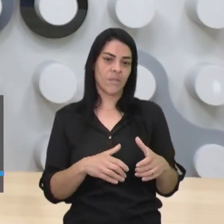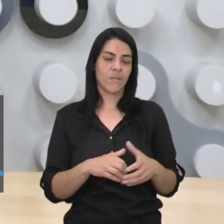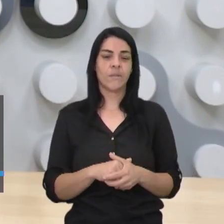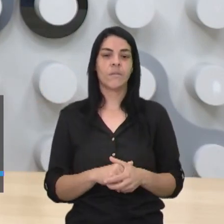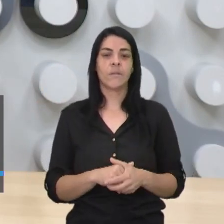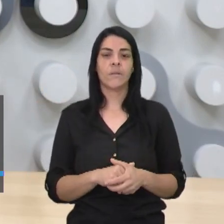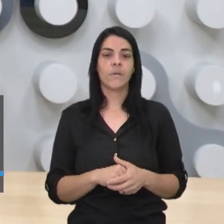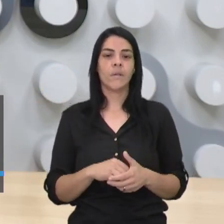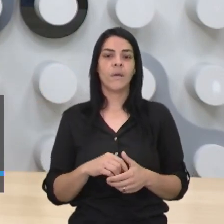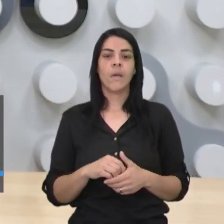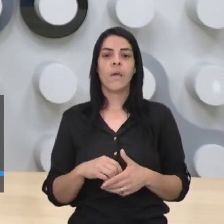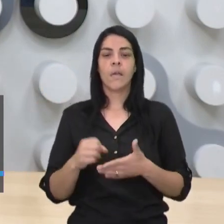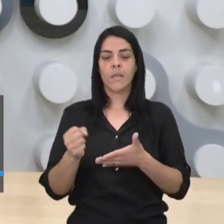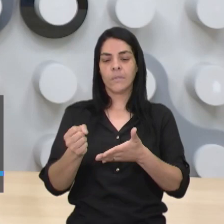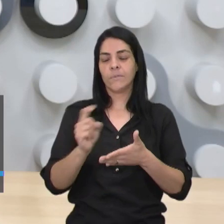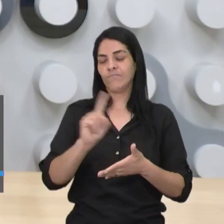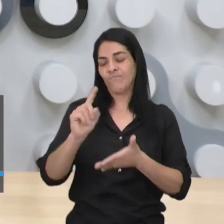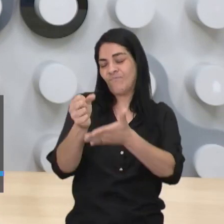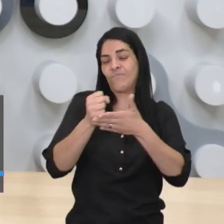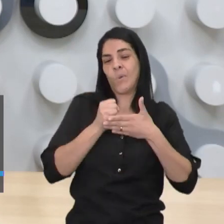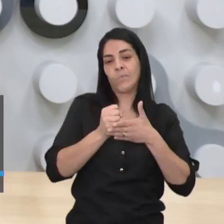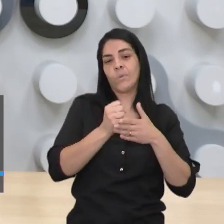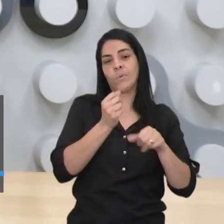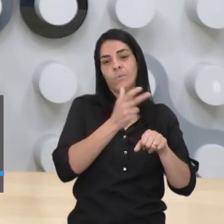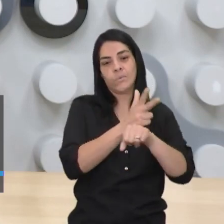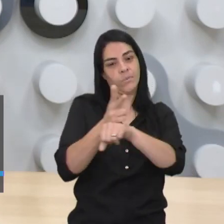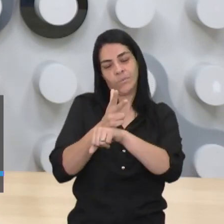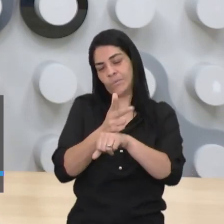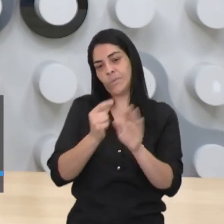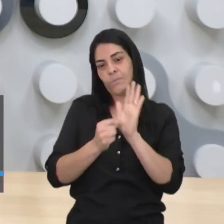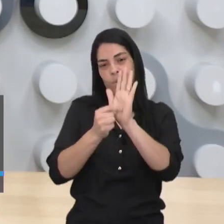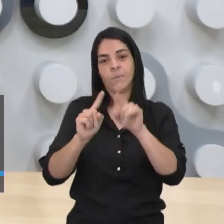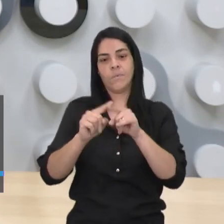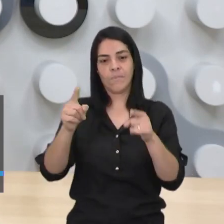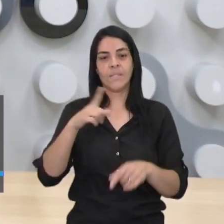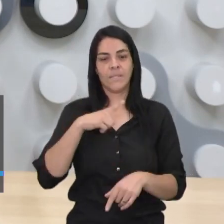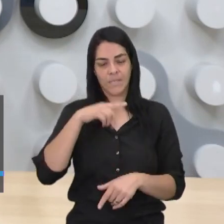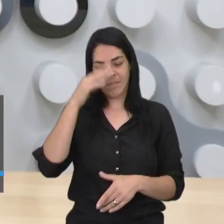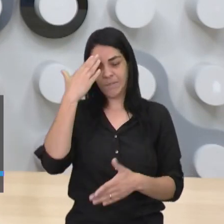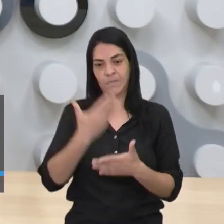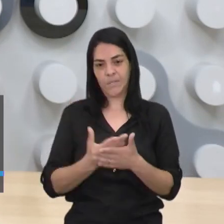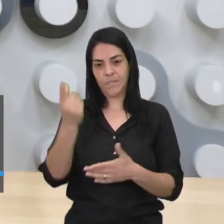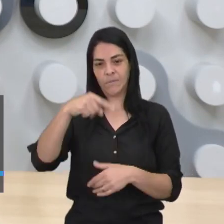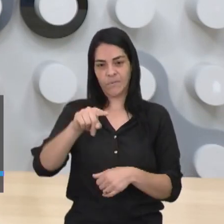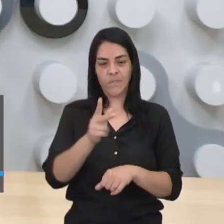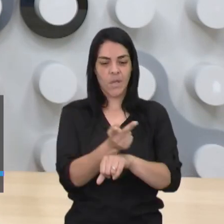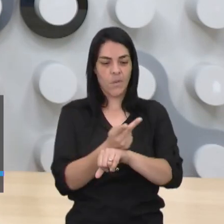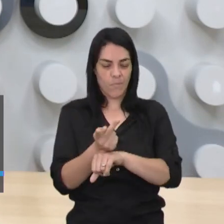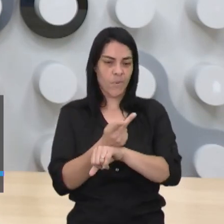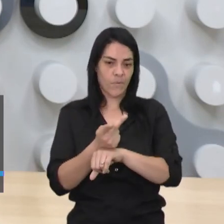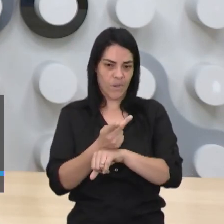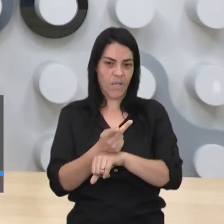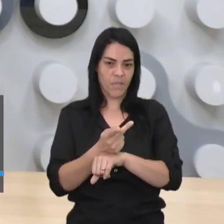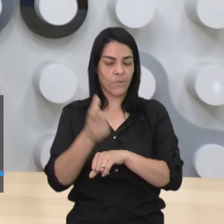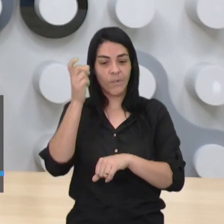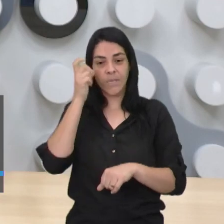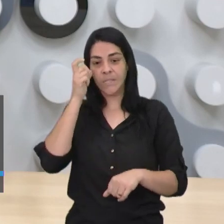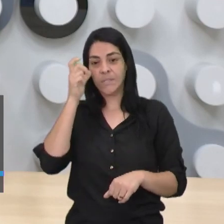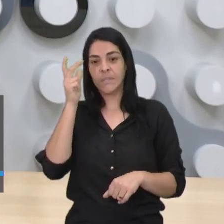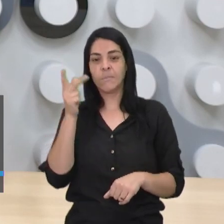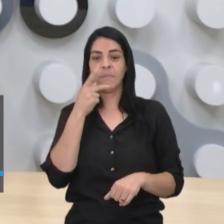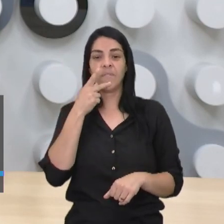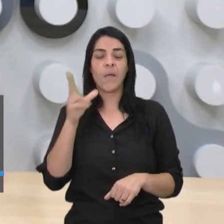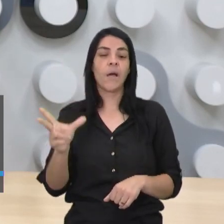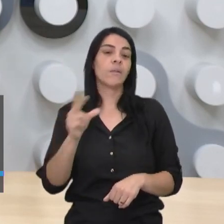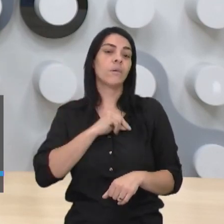uns vídeos a respeito, mas tenho certeza que vocês devem ter procurado aí e buscado e assistido, né? Para falar, nossa,